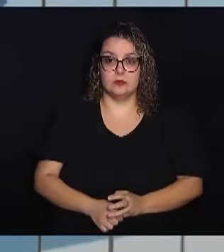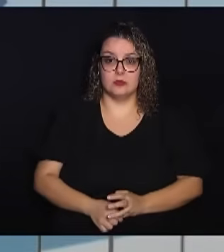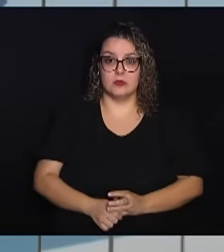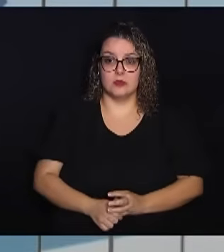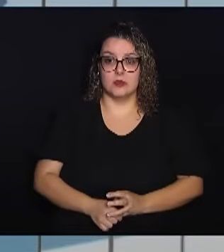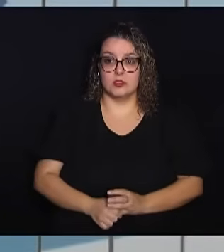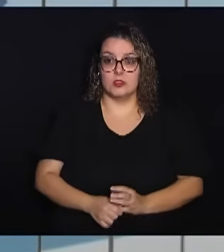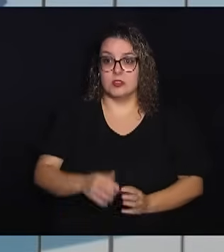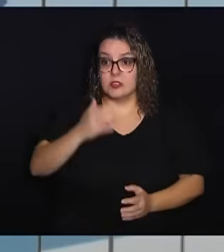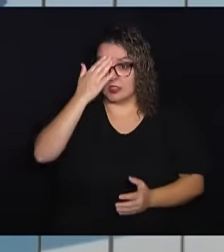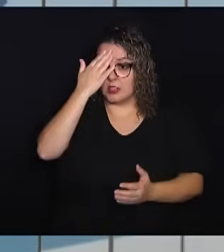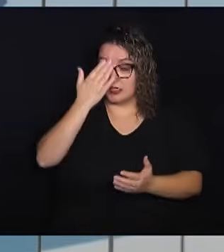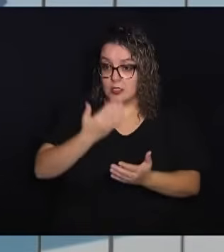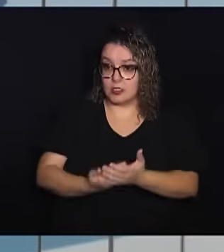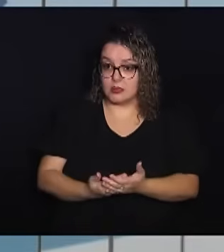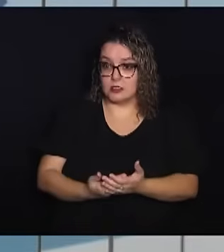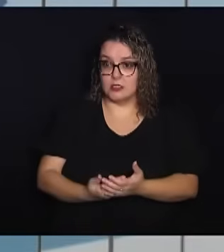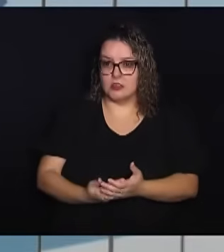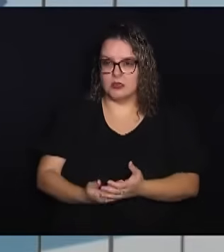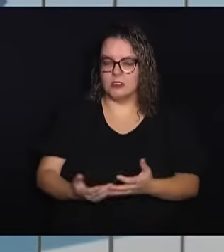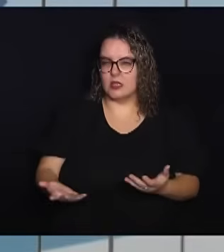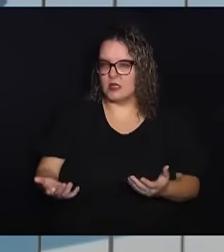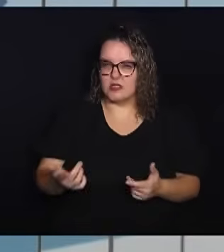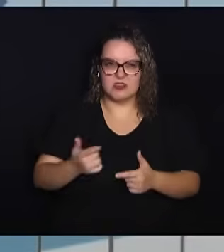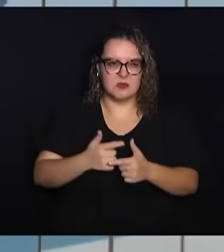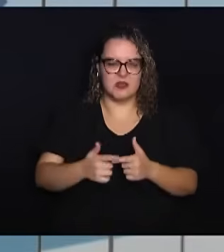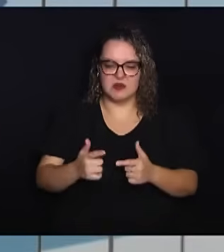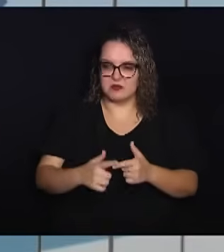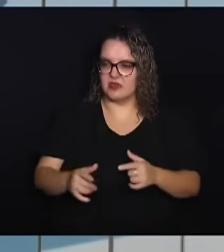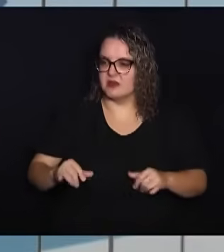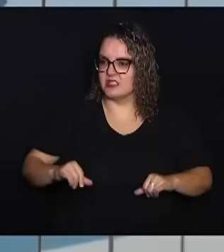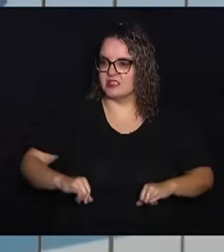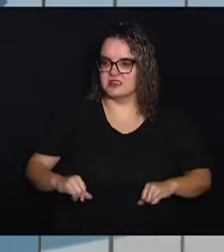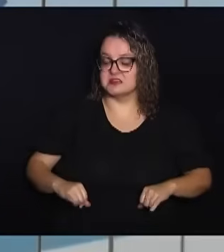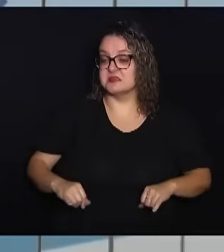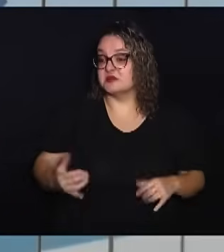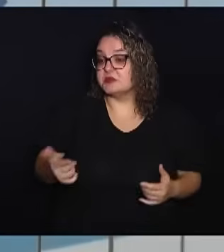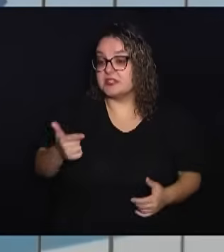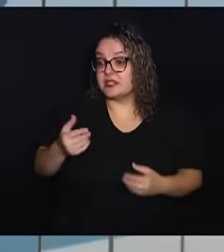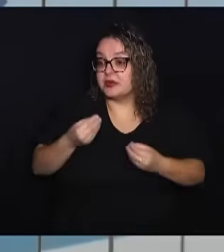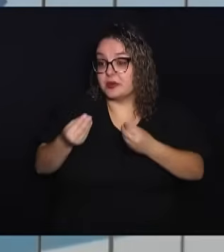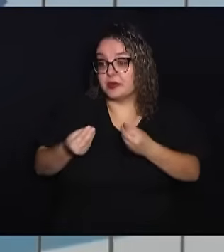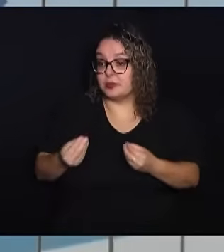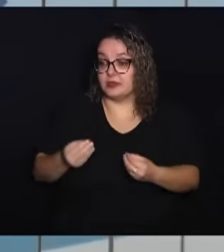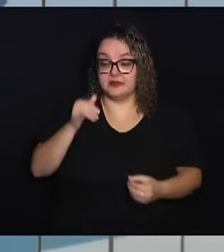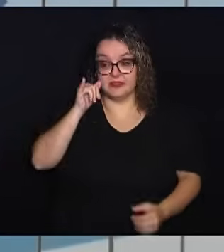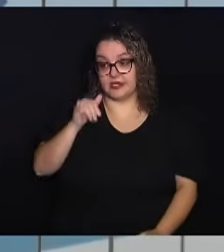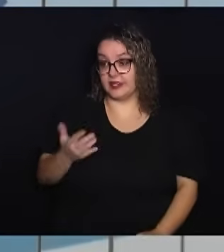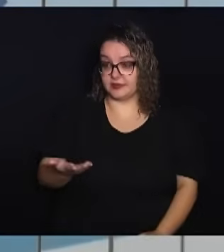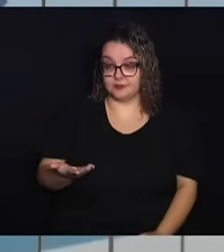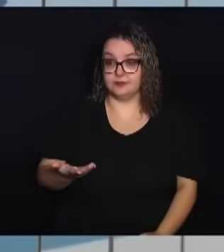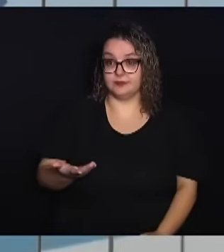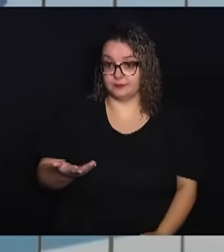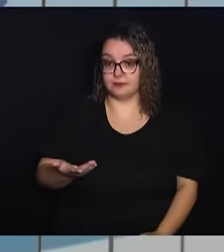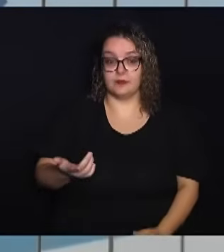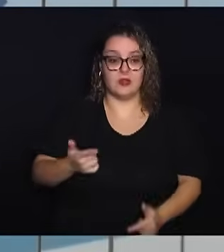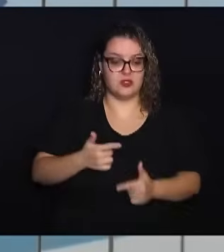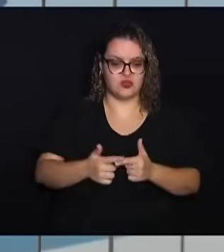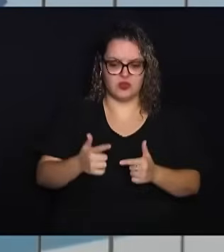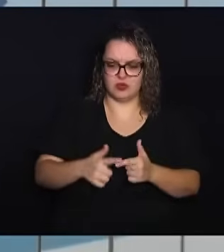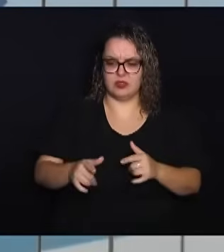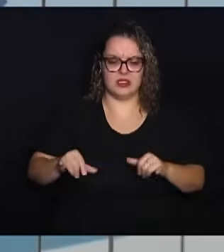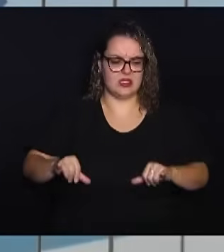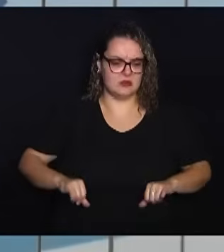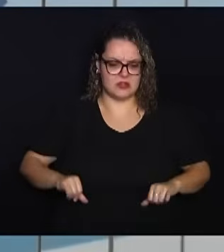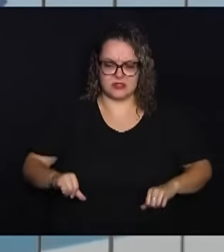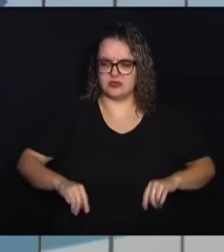acreditar, sabe? Que as tempestades, as dores são inevitáveis, né? Na vida. De fato, tem dia